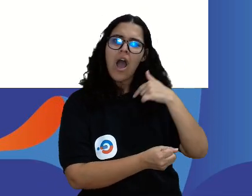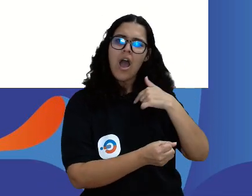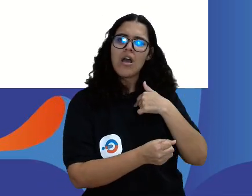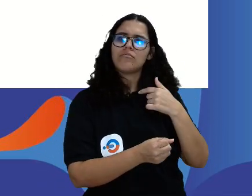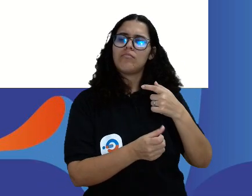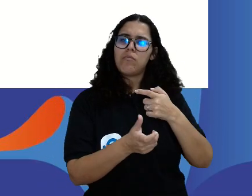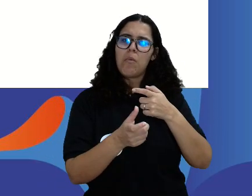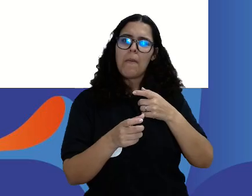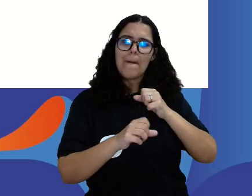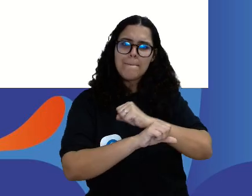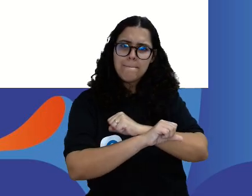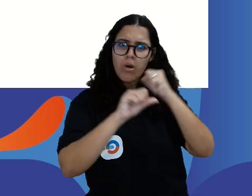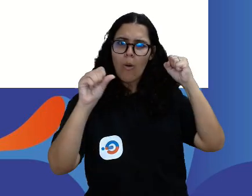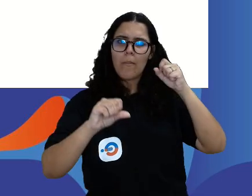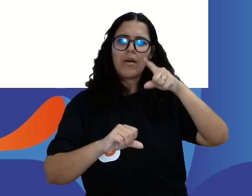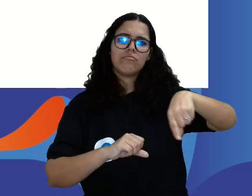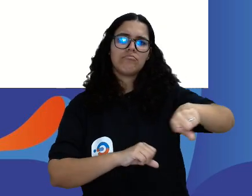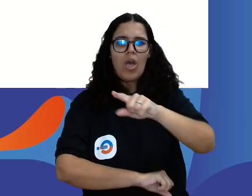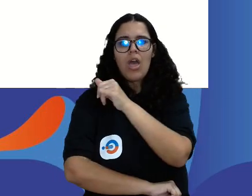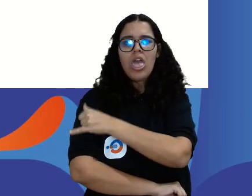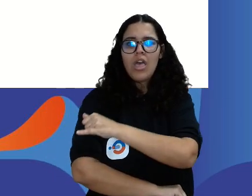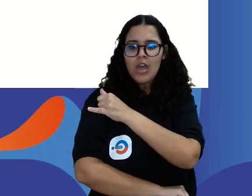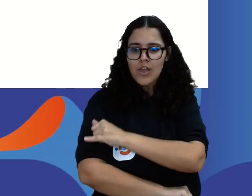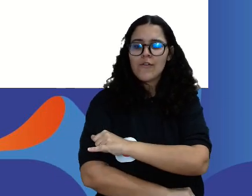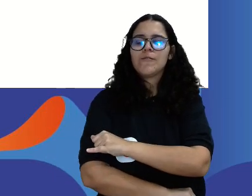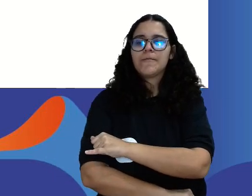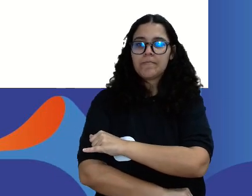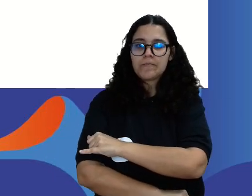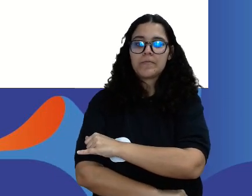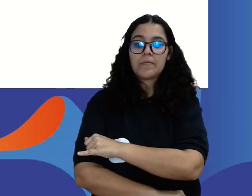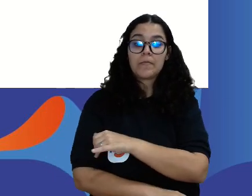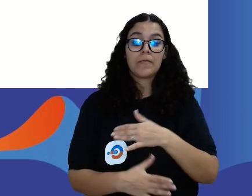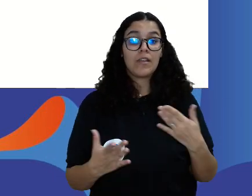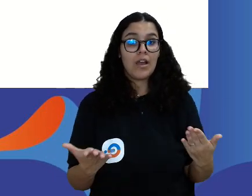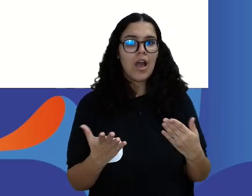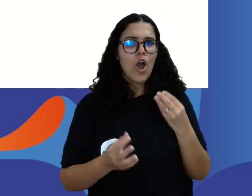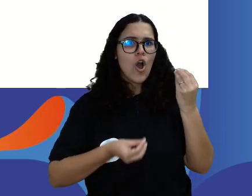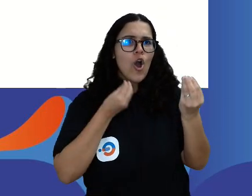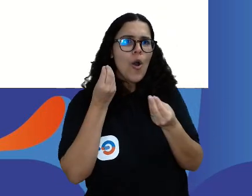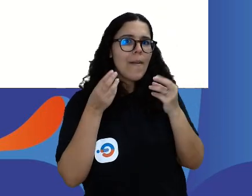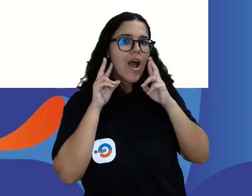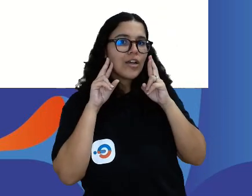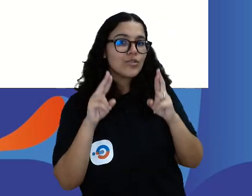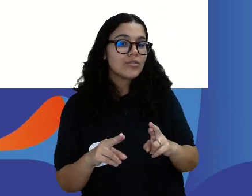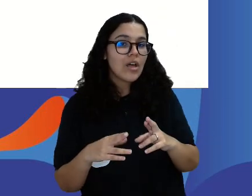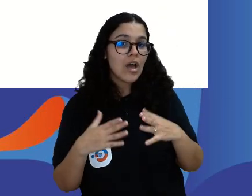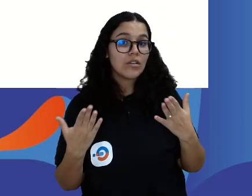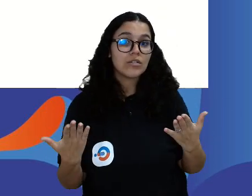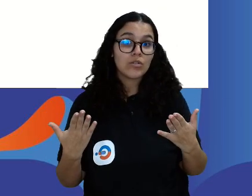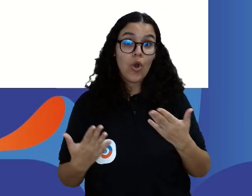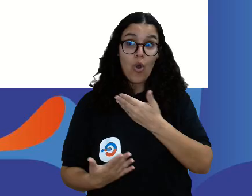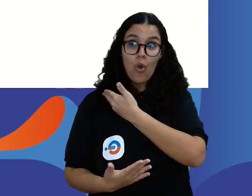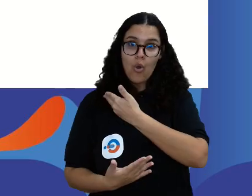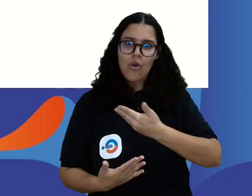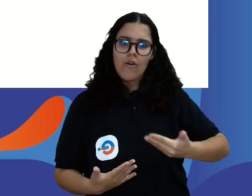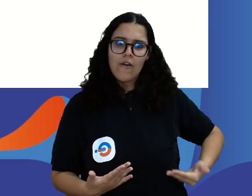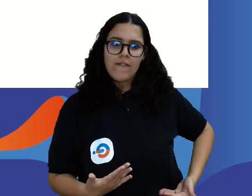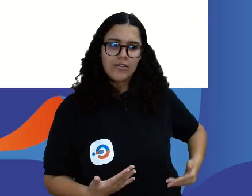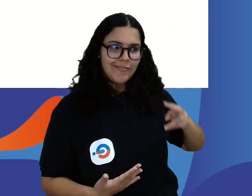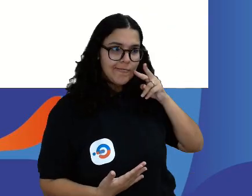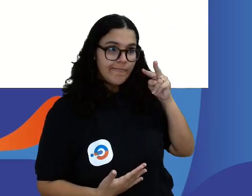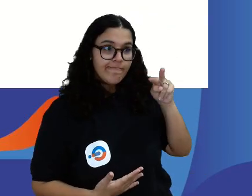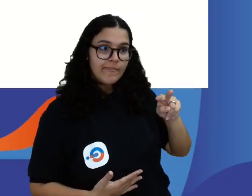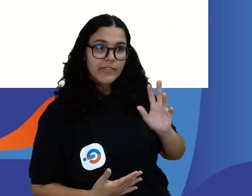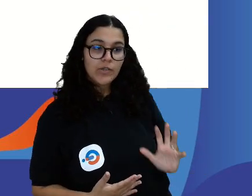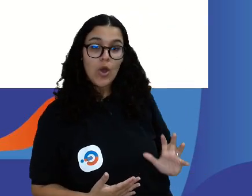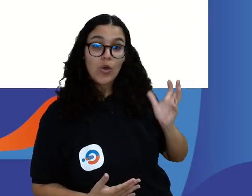cidade. E o que vai acontecer é que, em meio a esse processo, o governo,